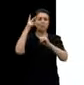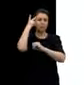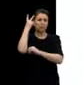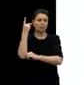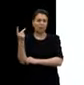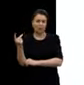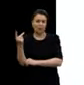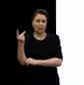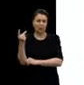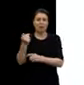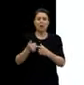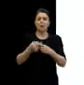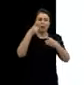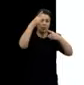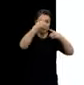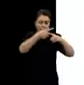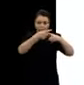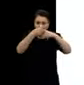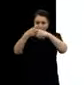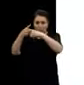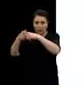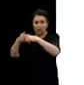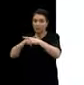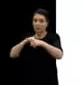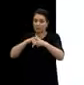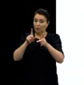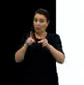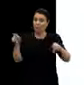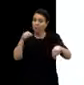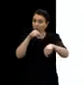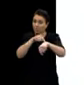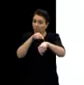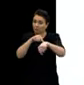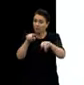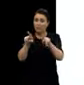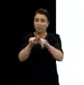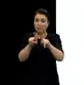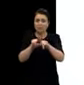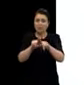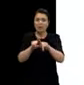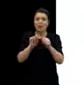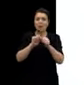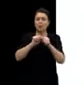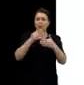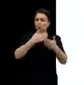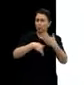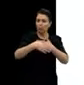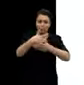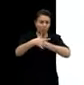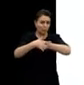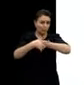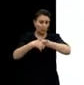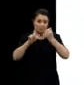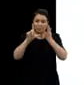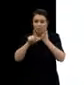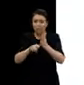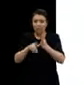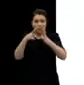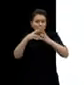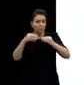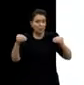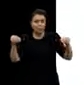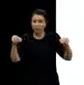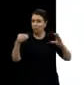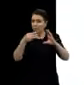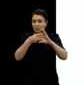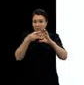se multiplicar e tem um prazo ali, a um certo ponto, ela fez todas as funções, ela vai morrer. Então, esse